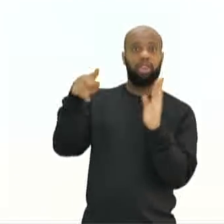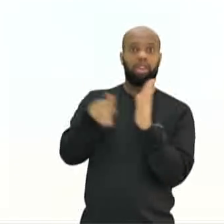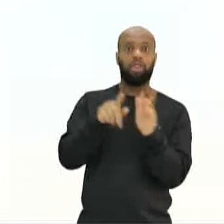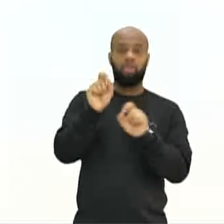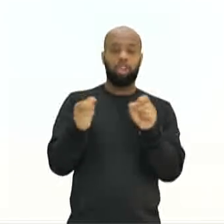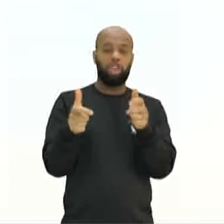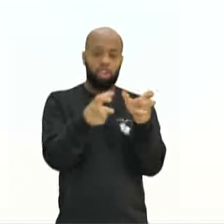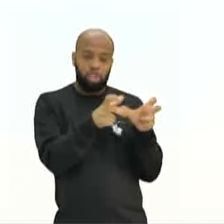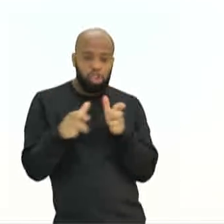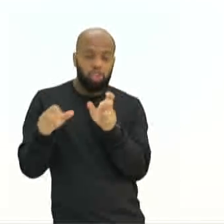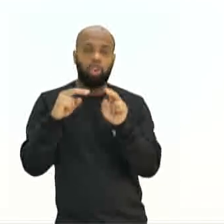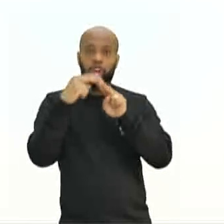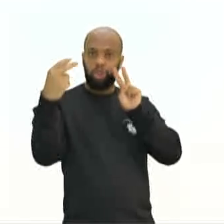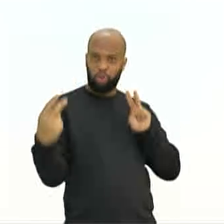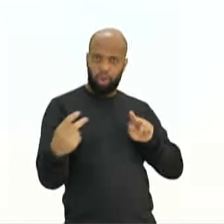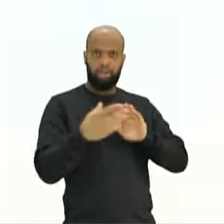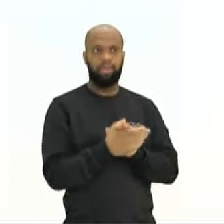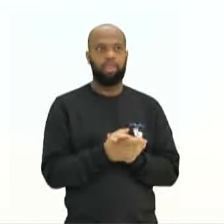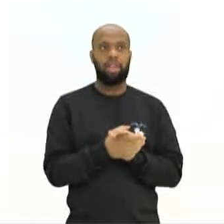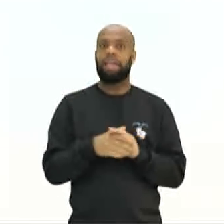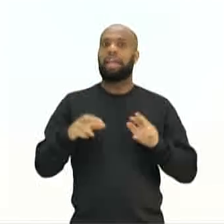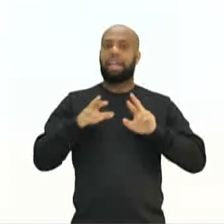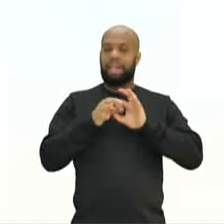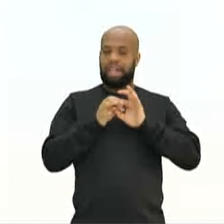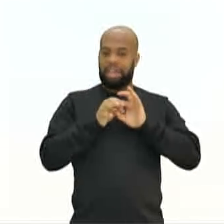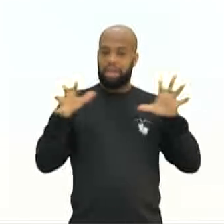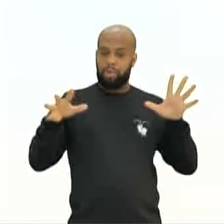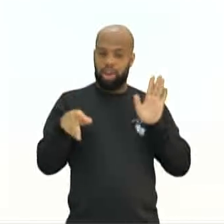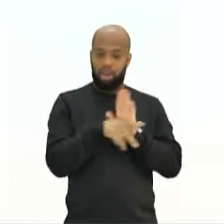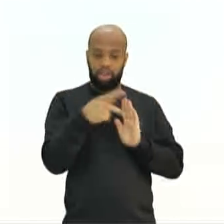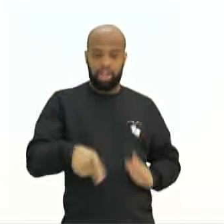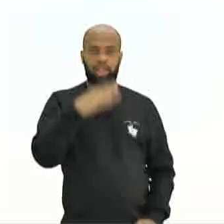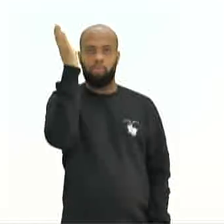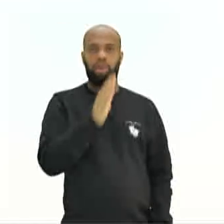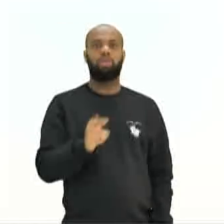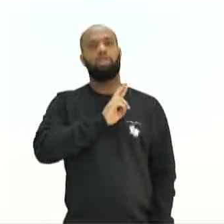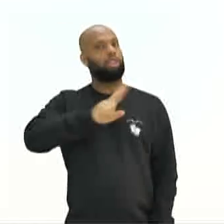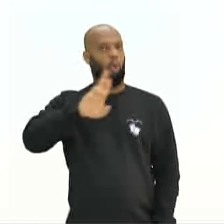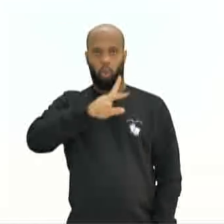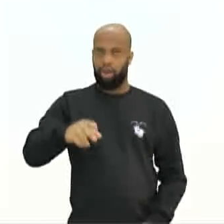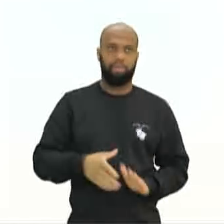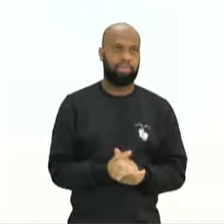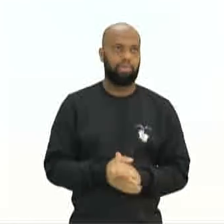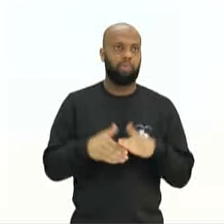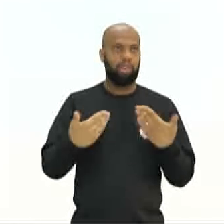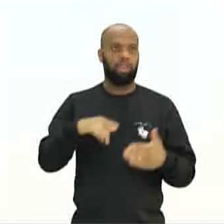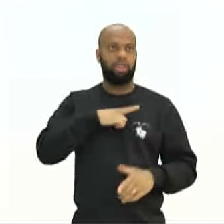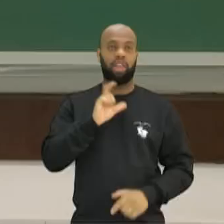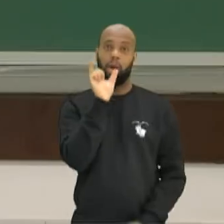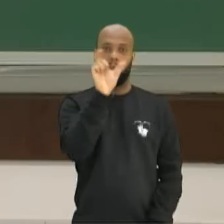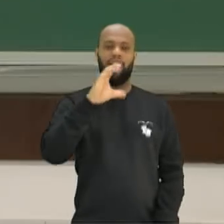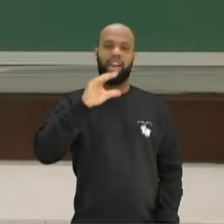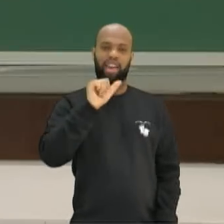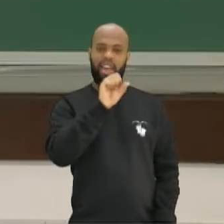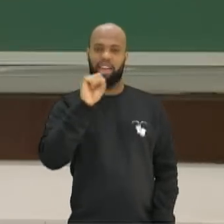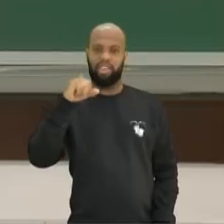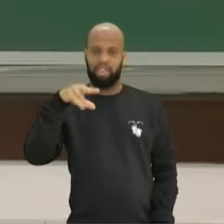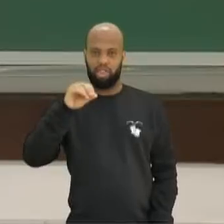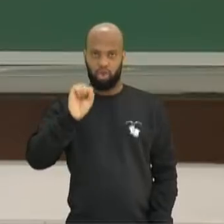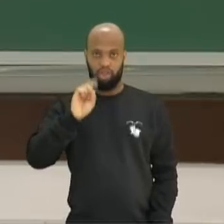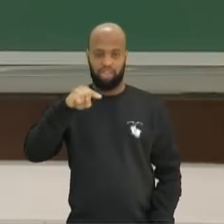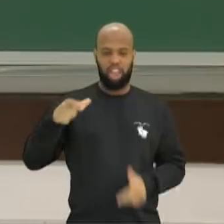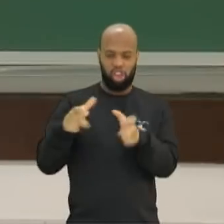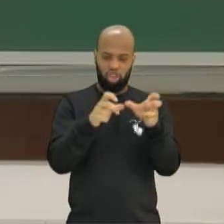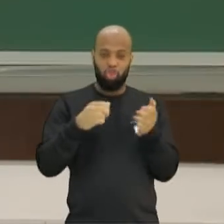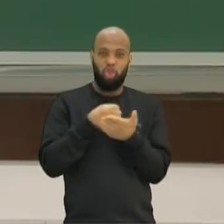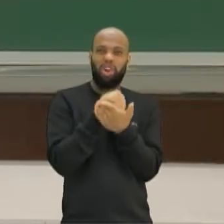jogos online, o que não é permitido no Brasil. Então ele diz aqui, ó, cassinos, né? E depois cassinos físicos.